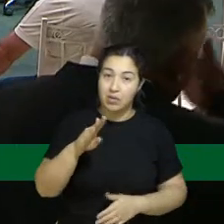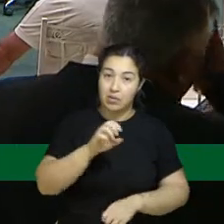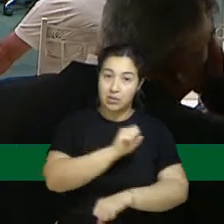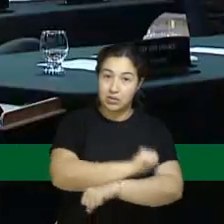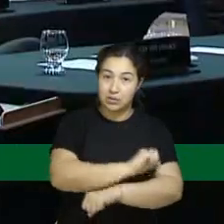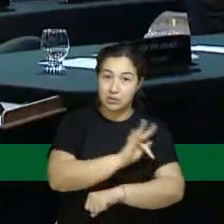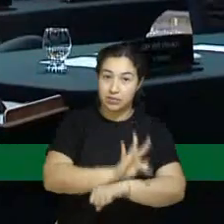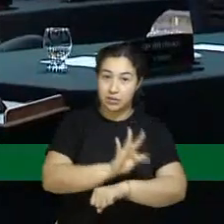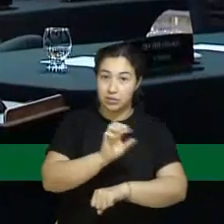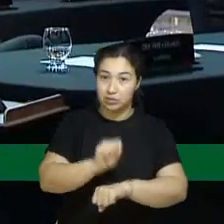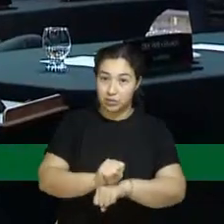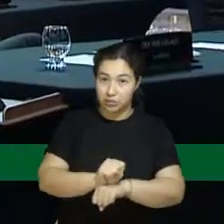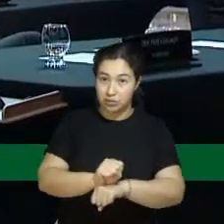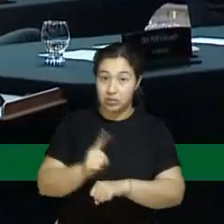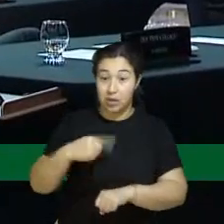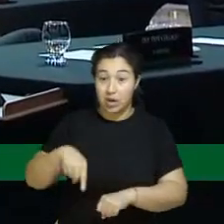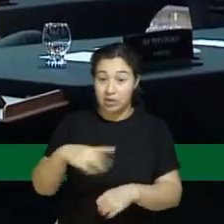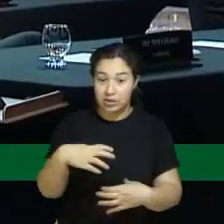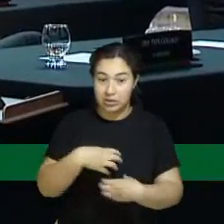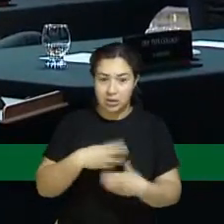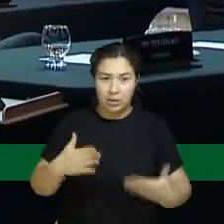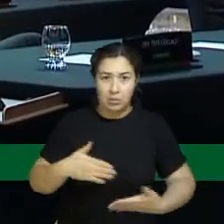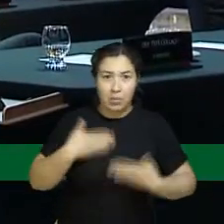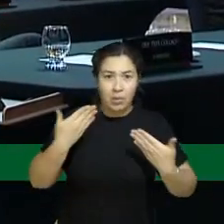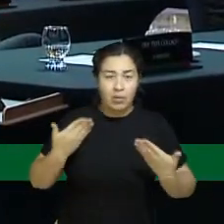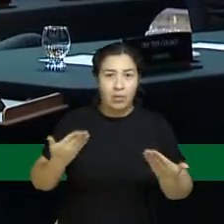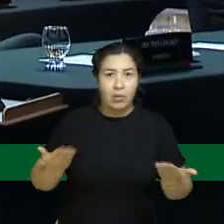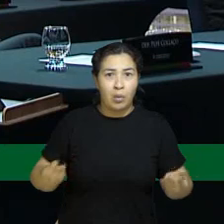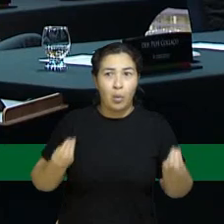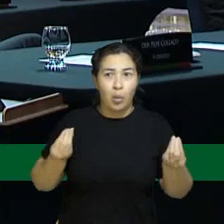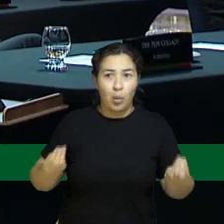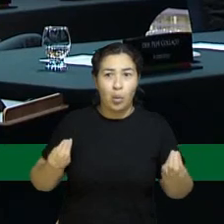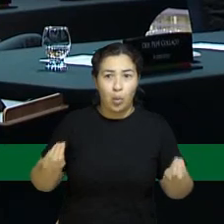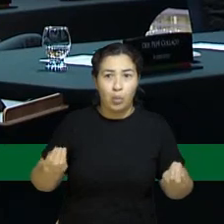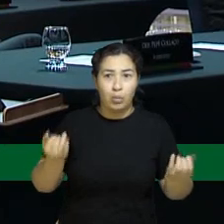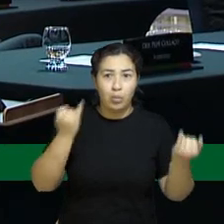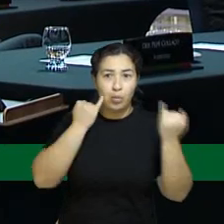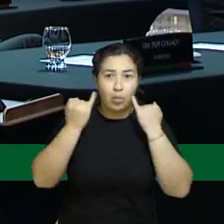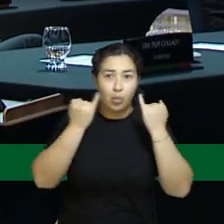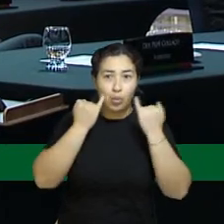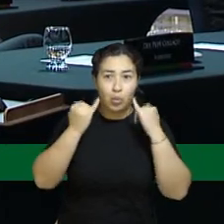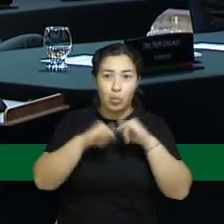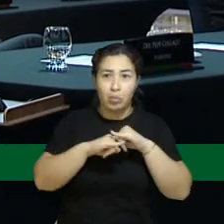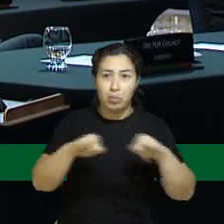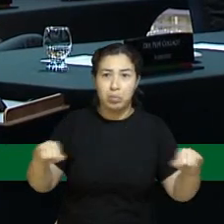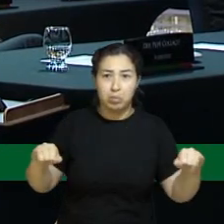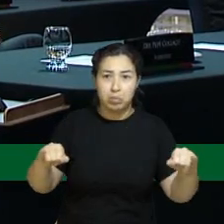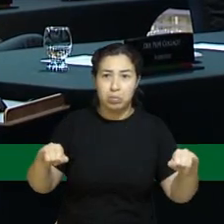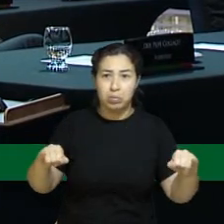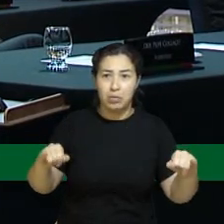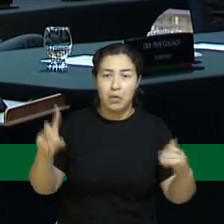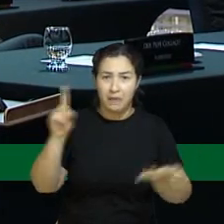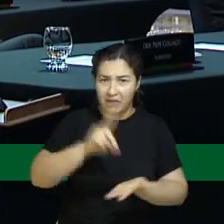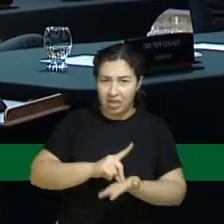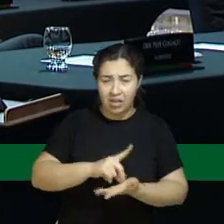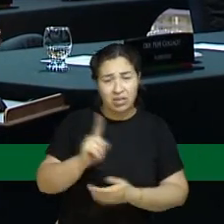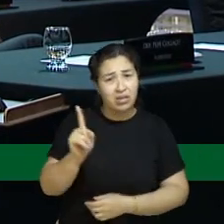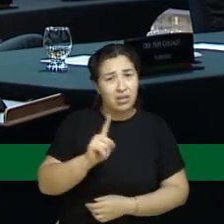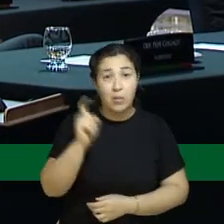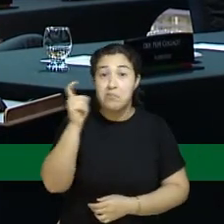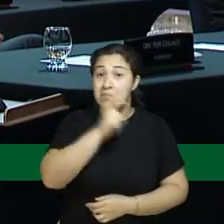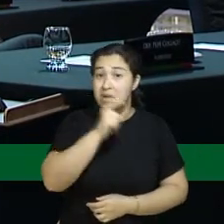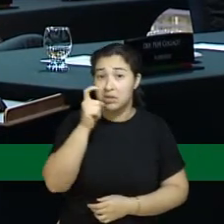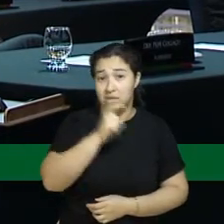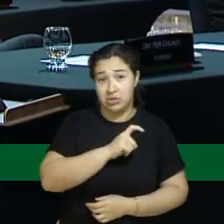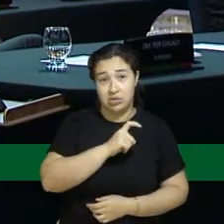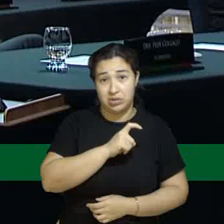e fomos surpreendidos na última semana com algumas notícias, algumas inverdades, que fizeram um anúncio